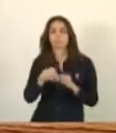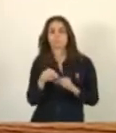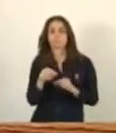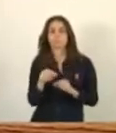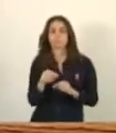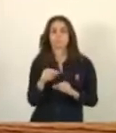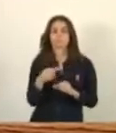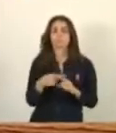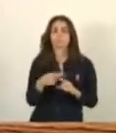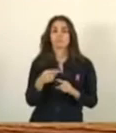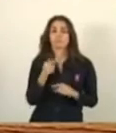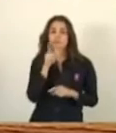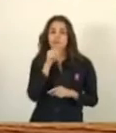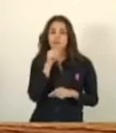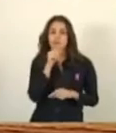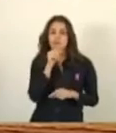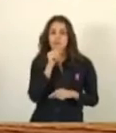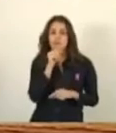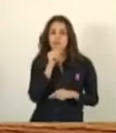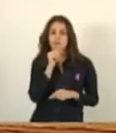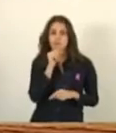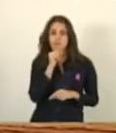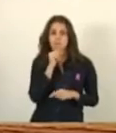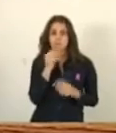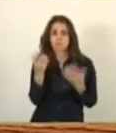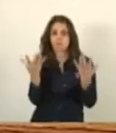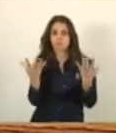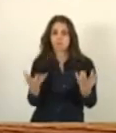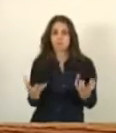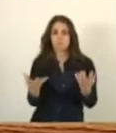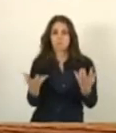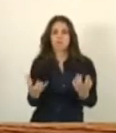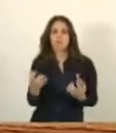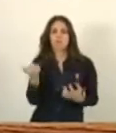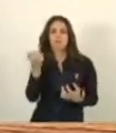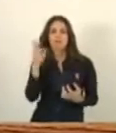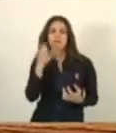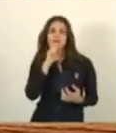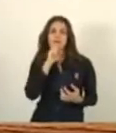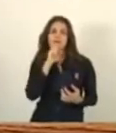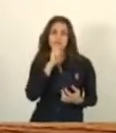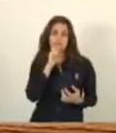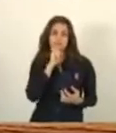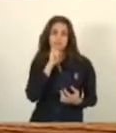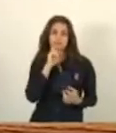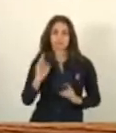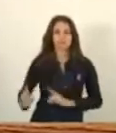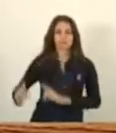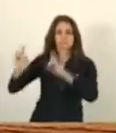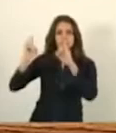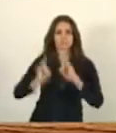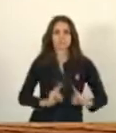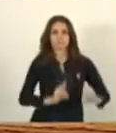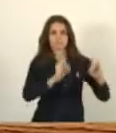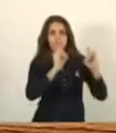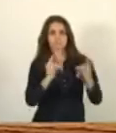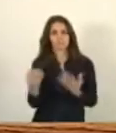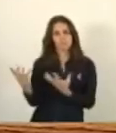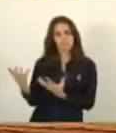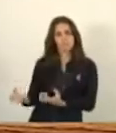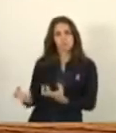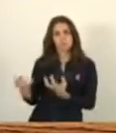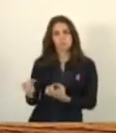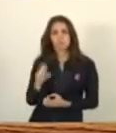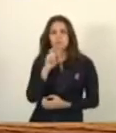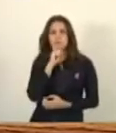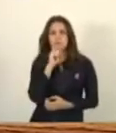em captar a água servida diretamente nos drenos do sistema de ar refrigerado das torres administrativa e também legislativa. É